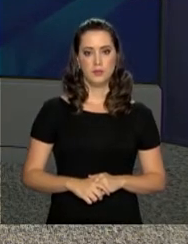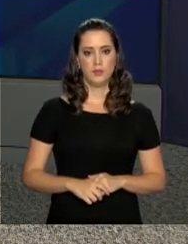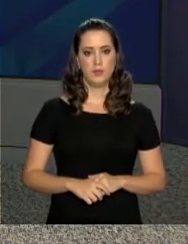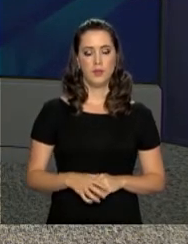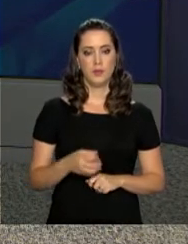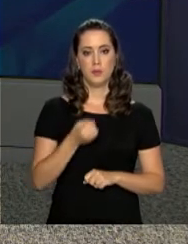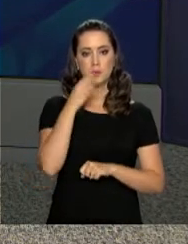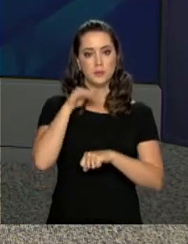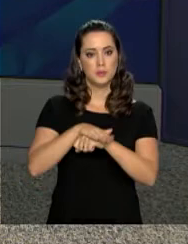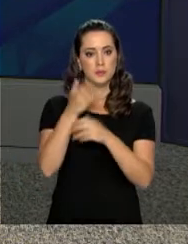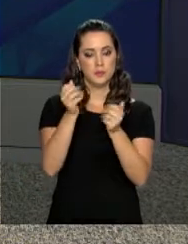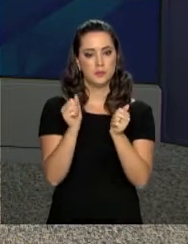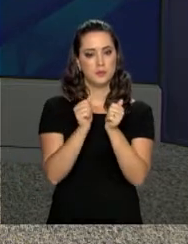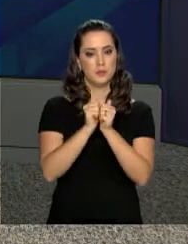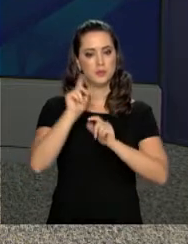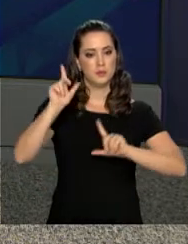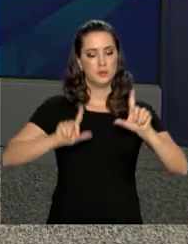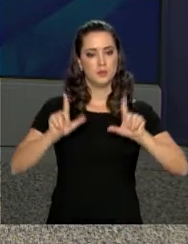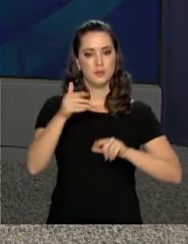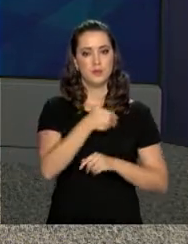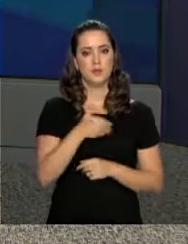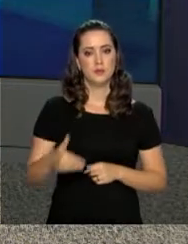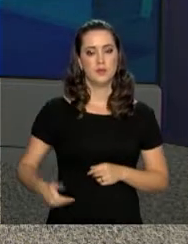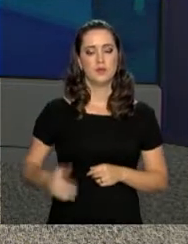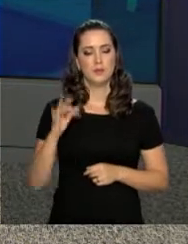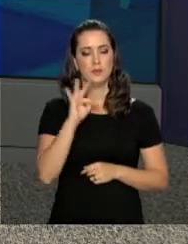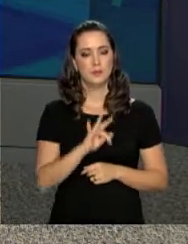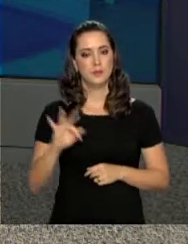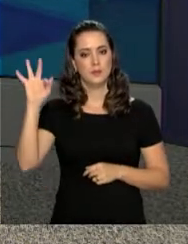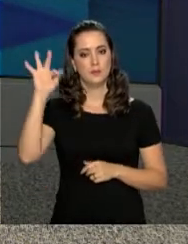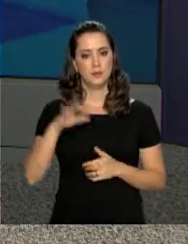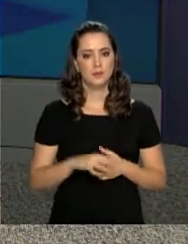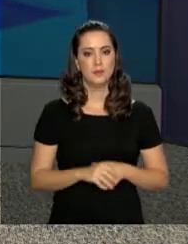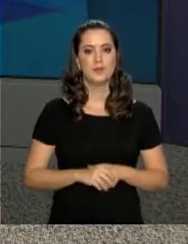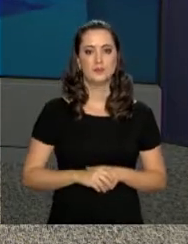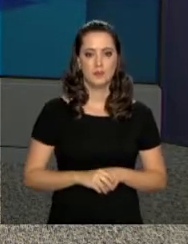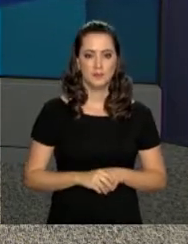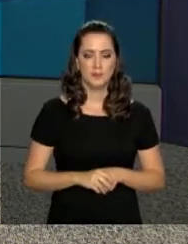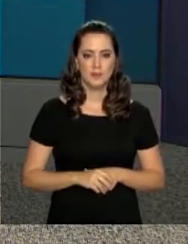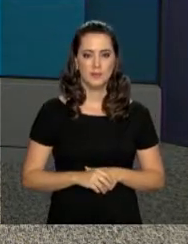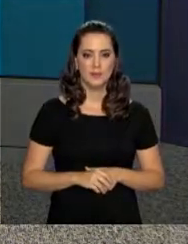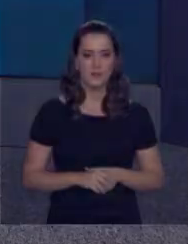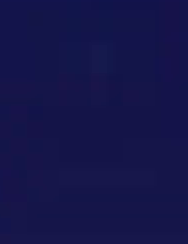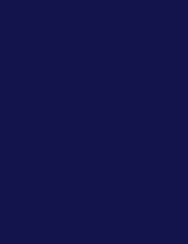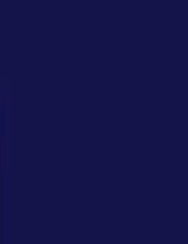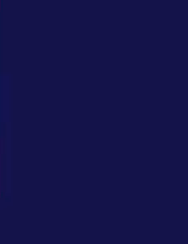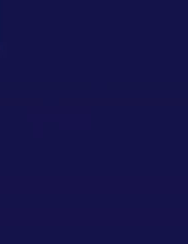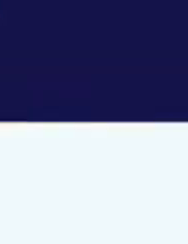61998678787. Uma boa noite para você e continue com a gente aqui na NBR, a TV do Governo Federal.